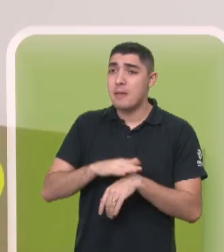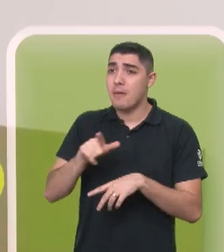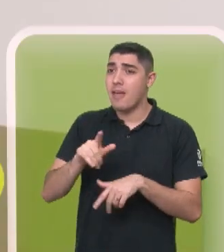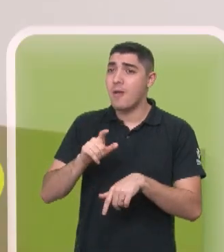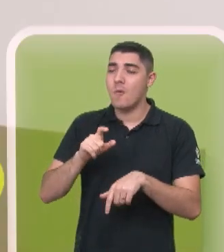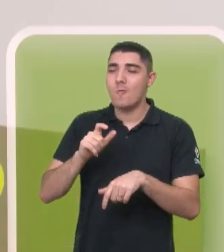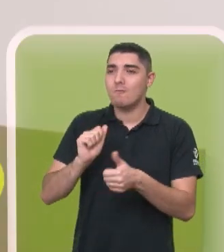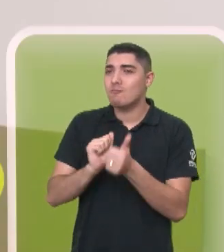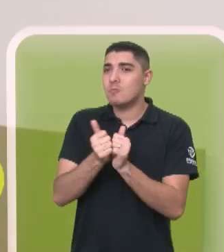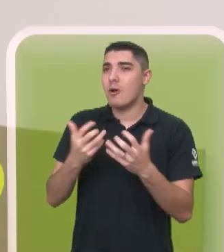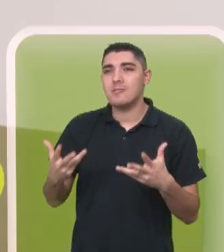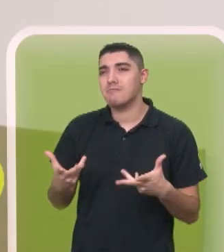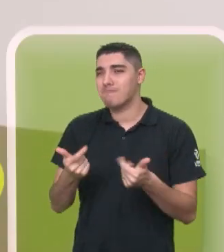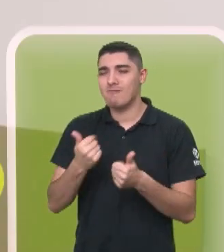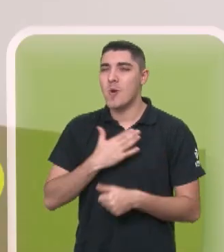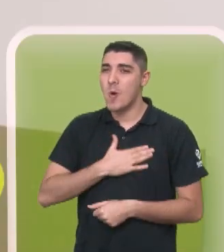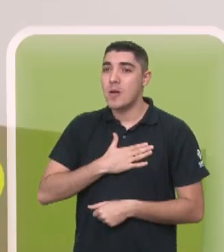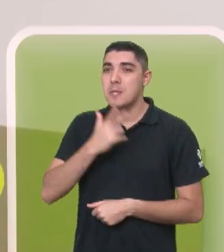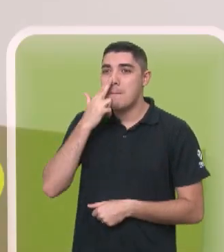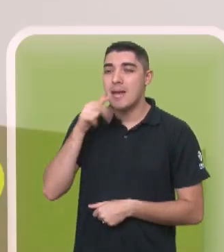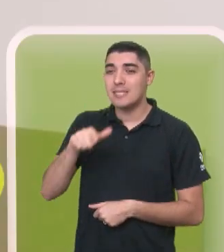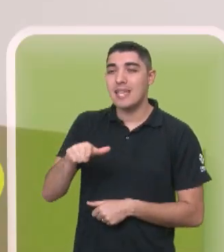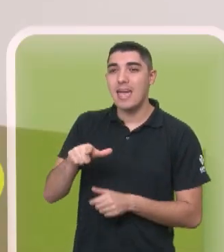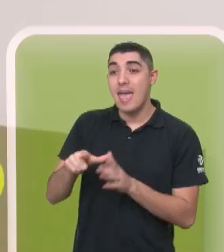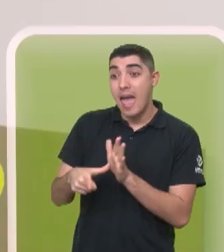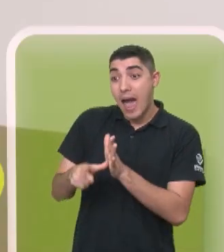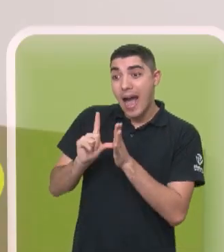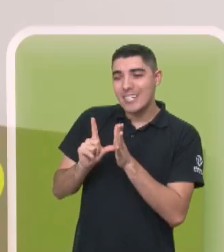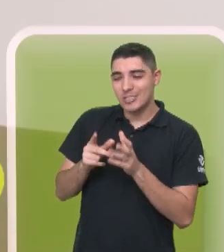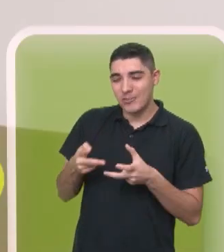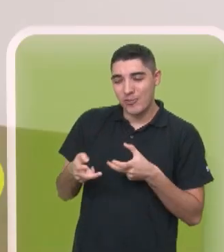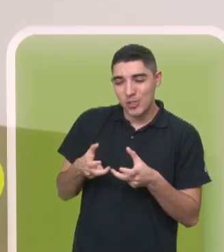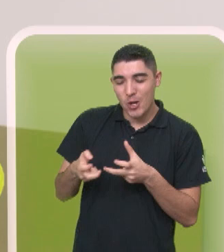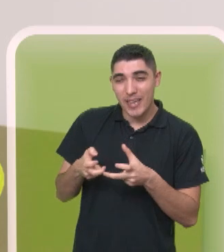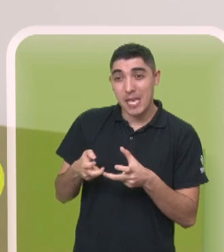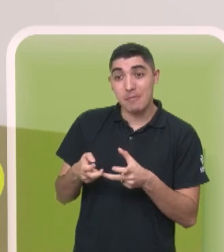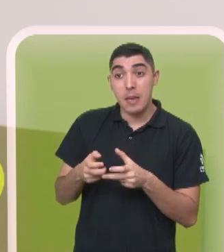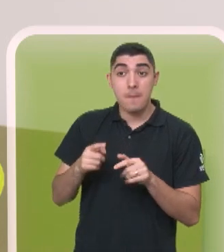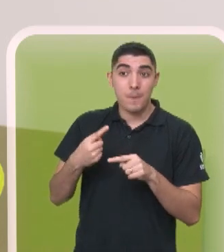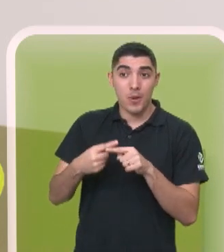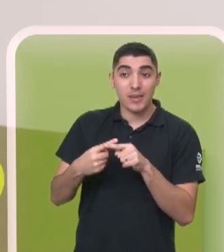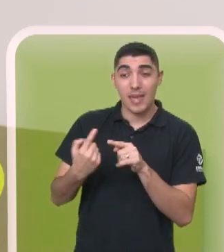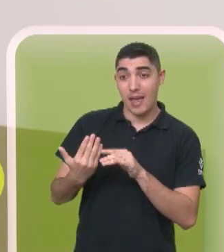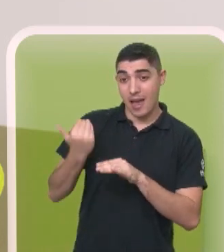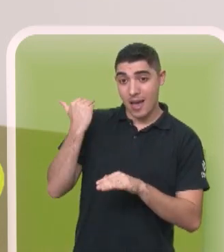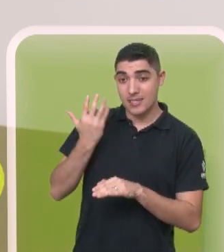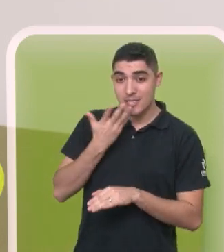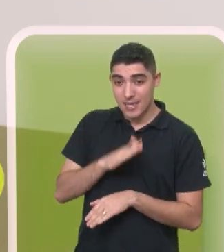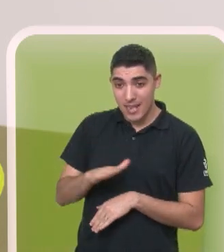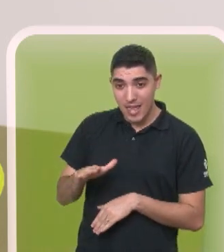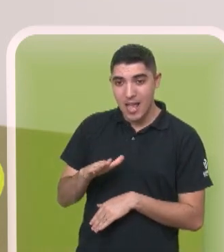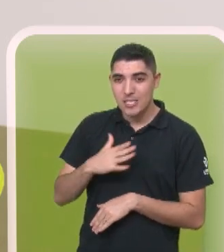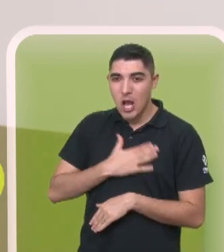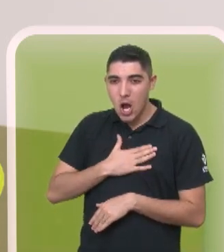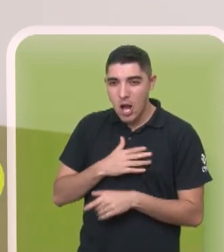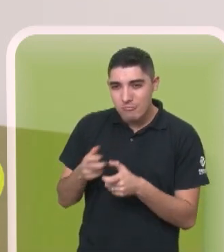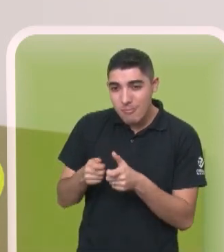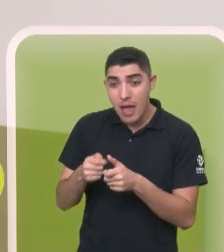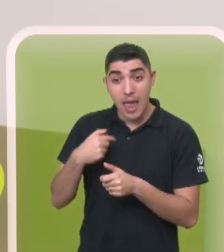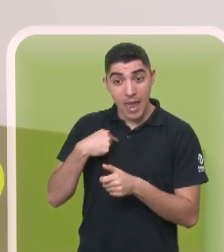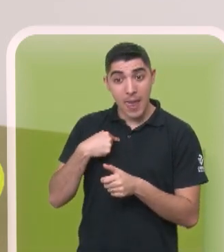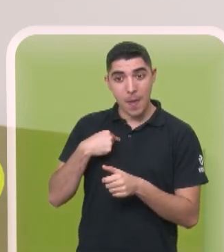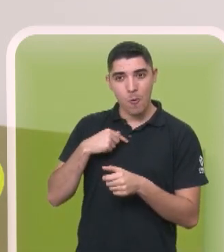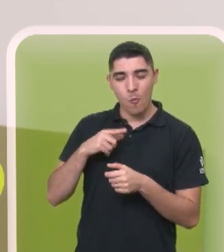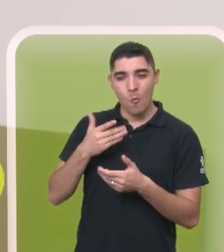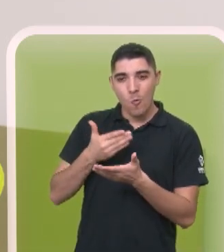legal, é um esporte pré-videogame, né, com as crianças costumavam a jogar. Eu peguei ainda essa transição, né,